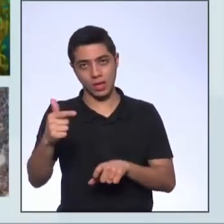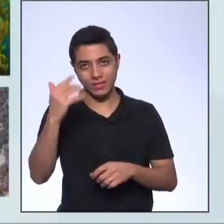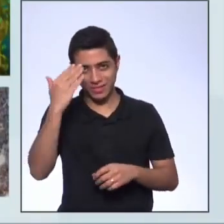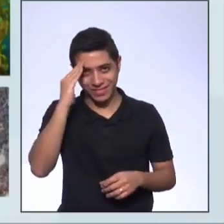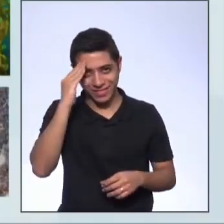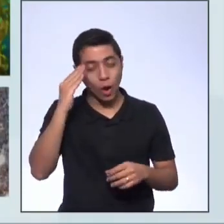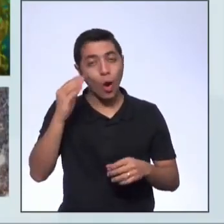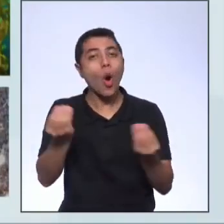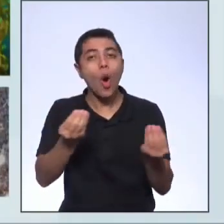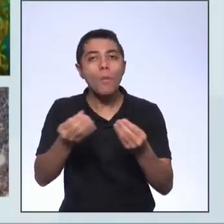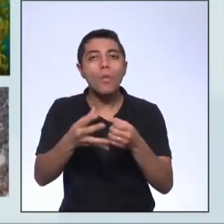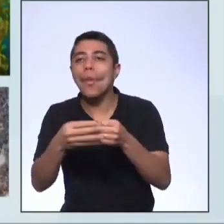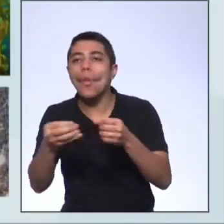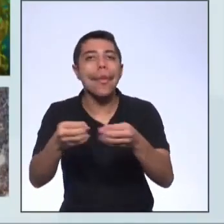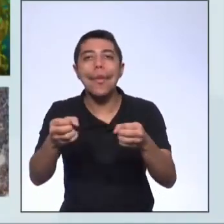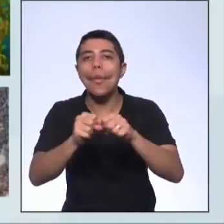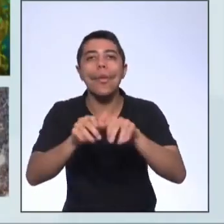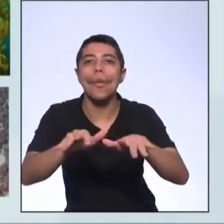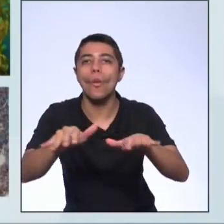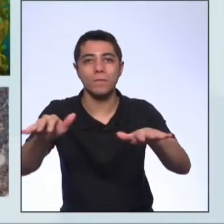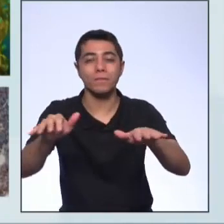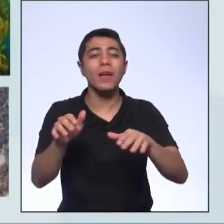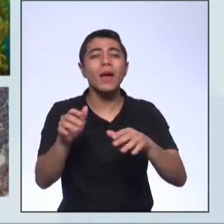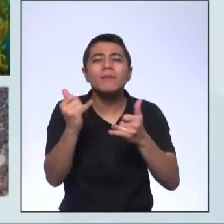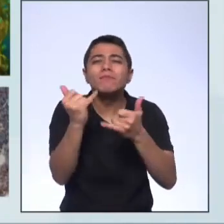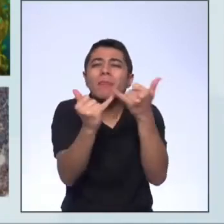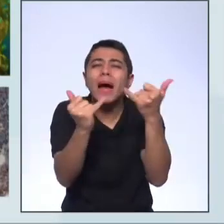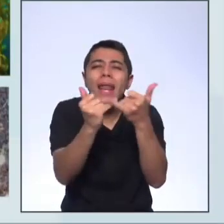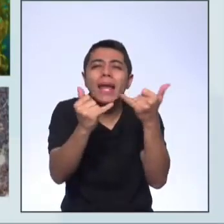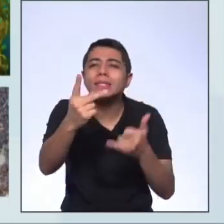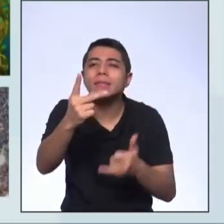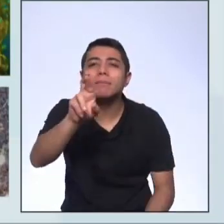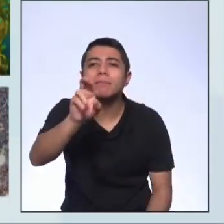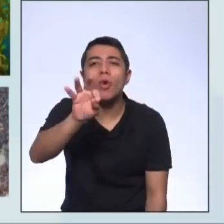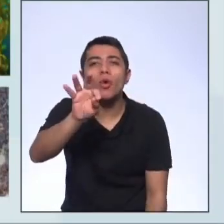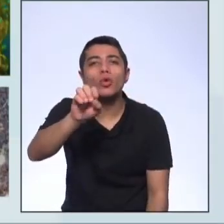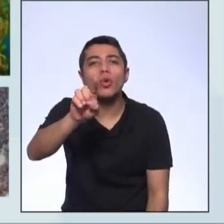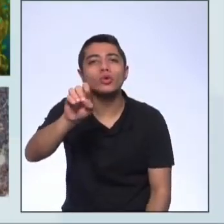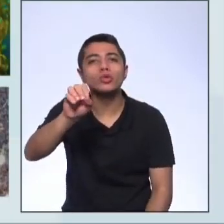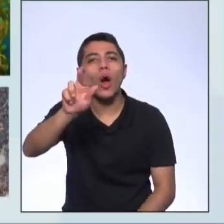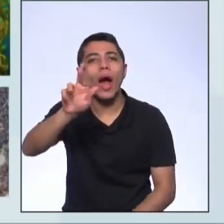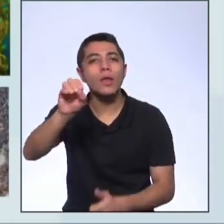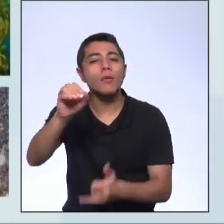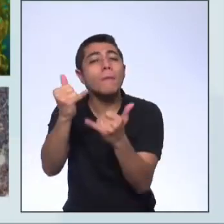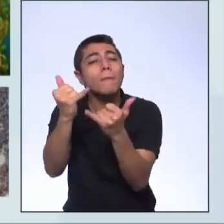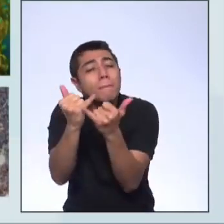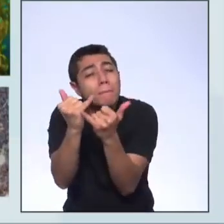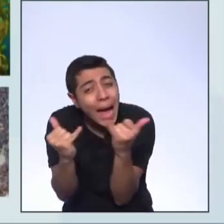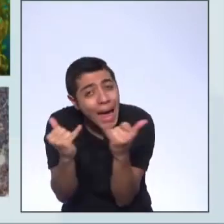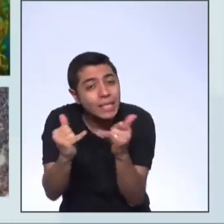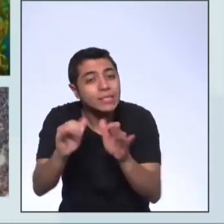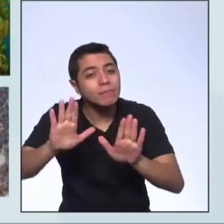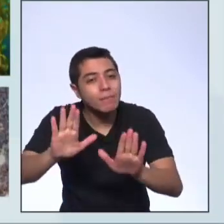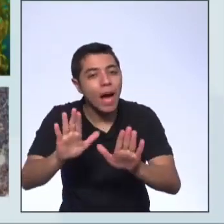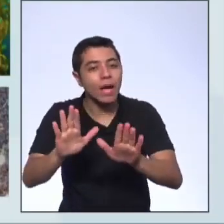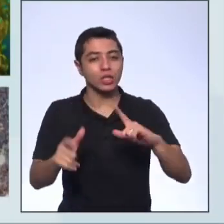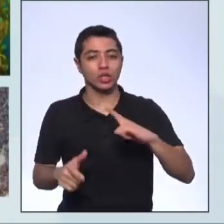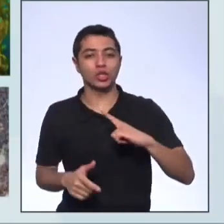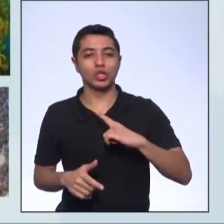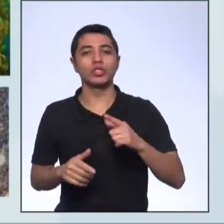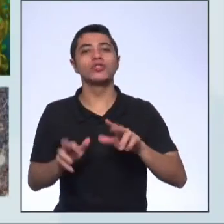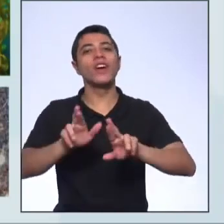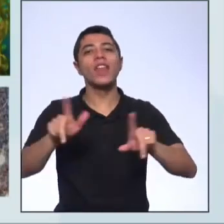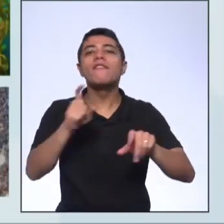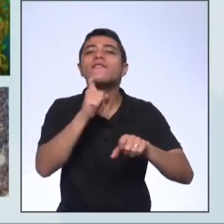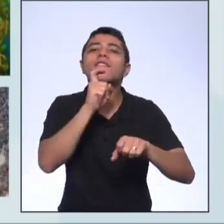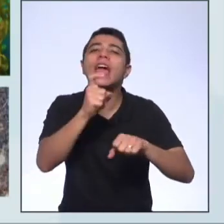parece a estrutura de um protozoário, como a gente viu, só que no caso ela tem os cloroplastos, tá? E aí também tem outros plastos